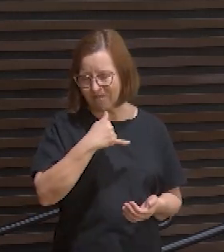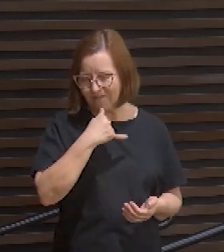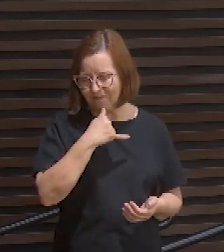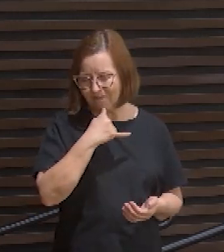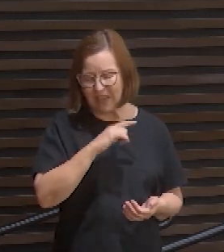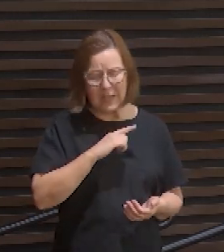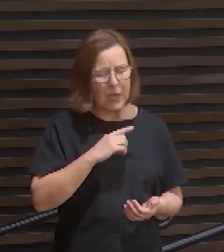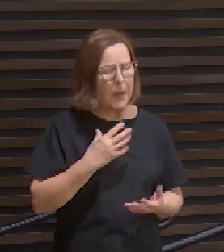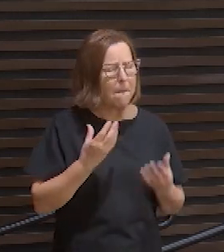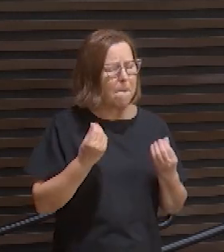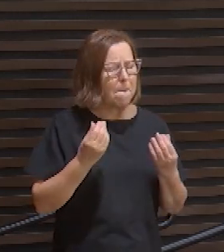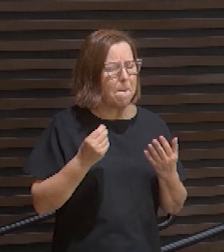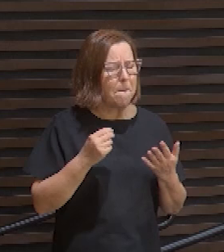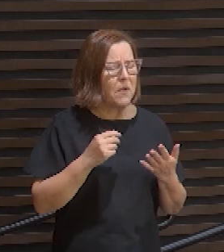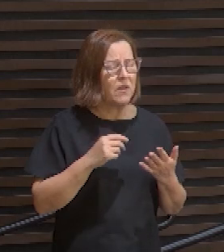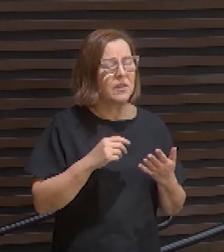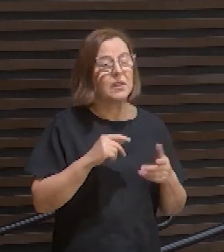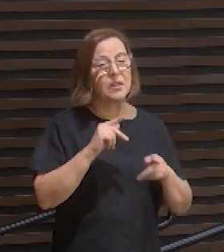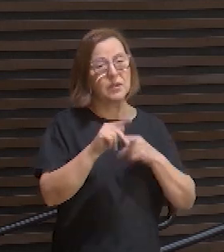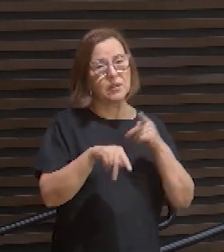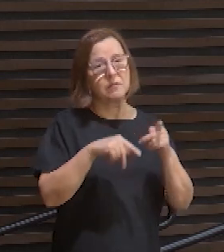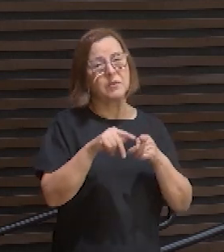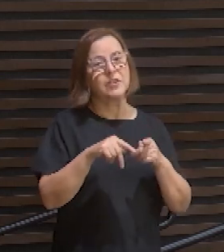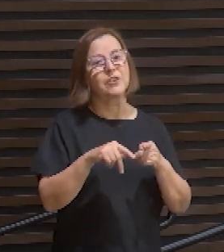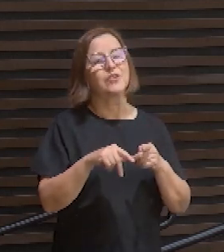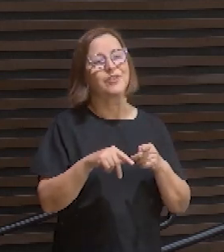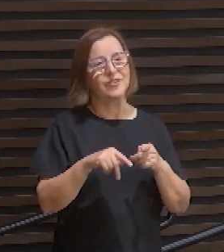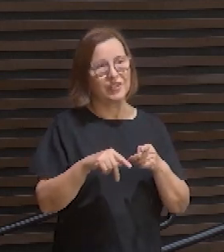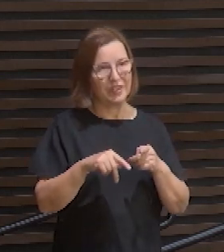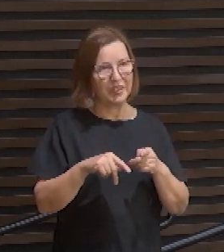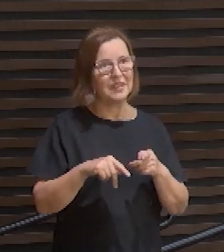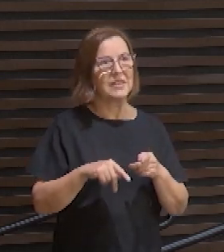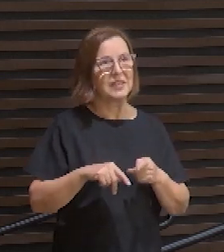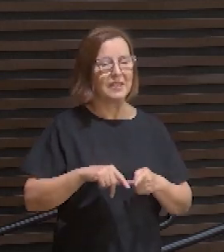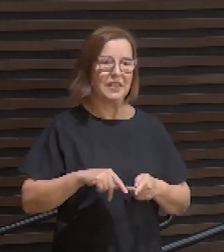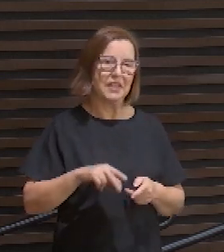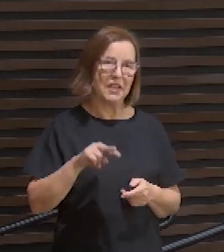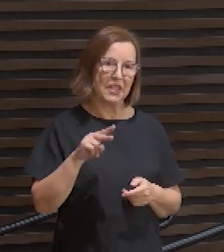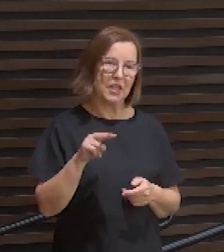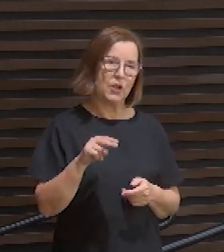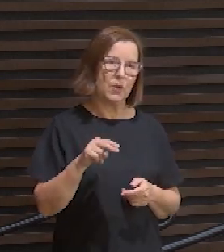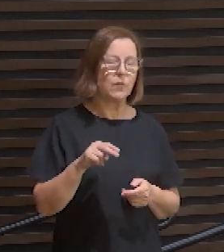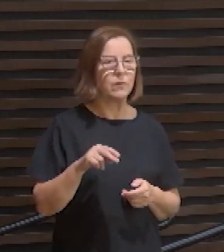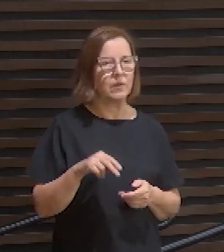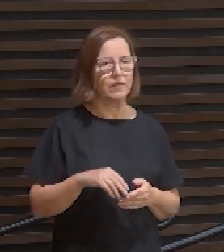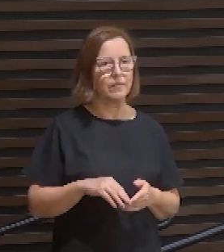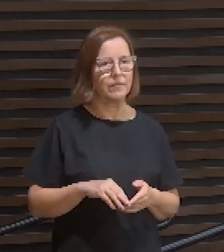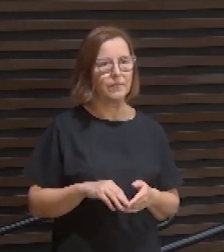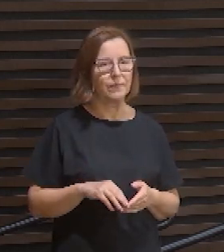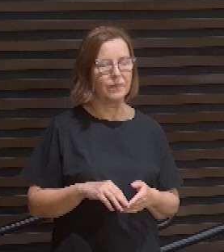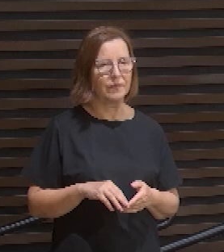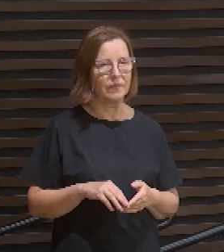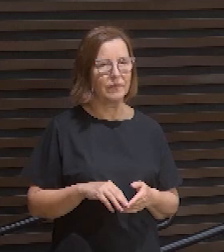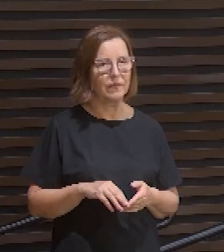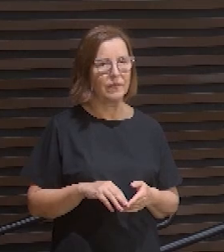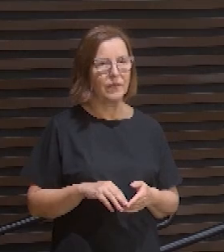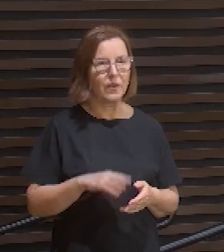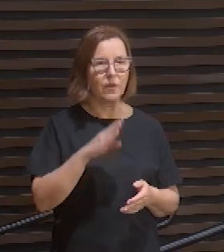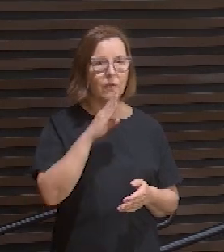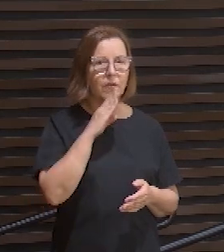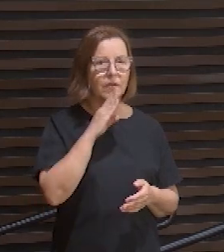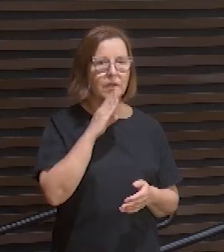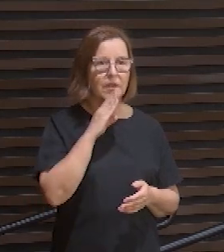igreja que estão nessa situação. Muitos. Muitos. Conhecem a doutrina intelectualmente, mas não creem.